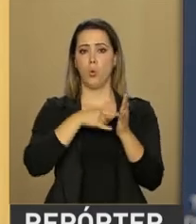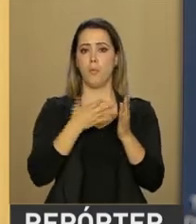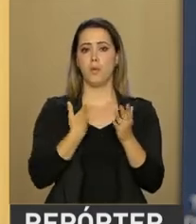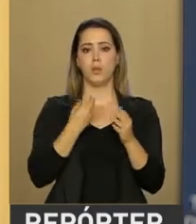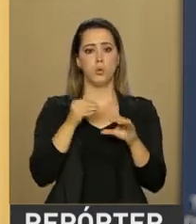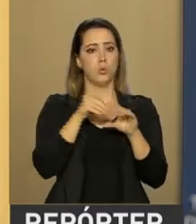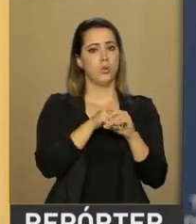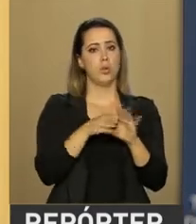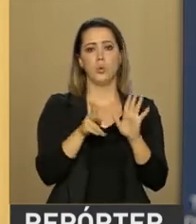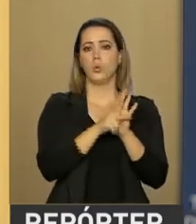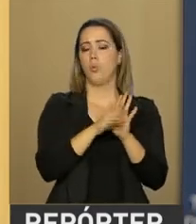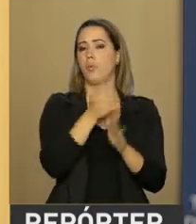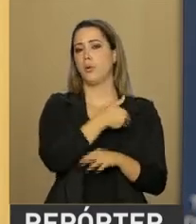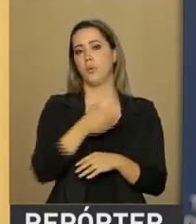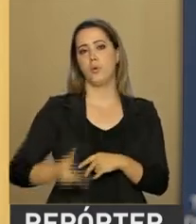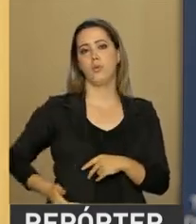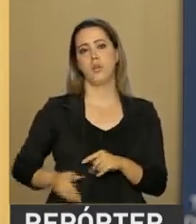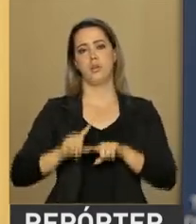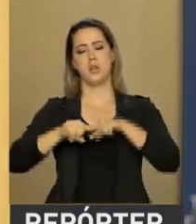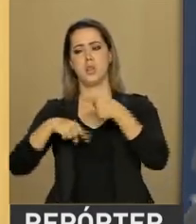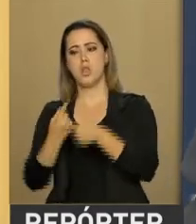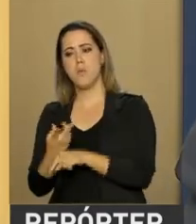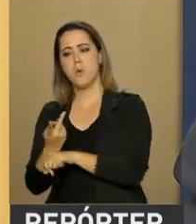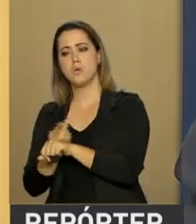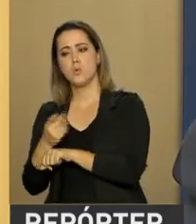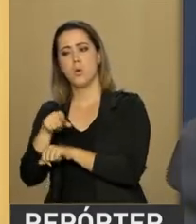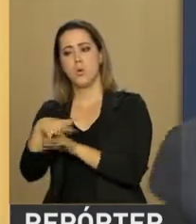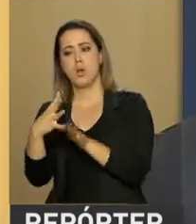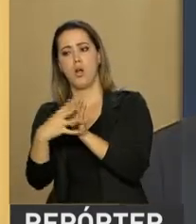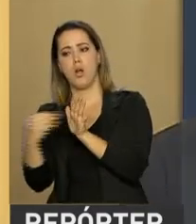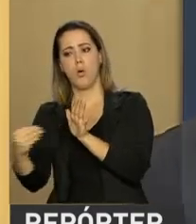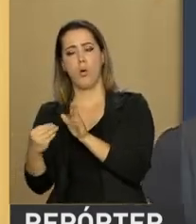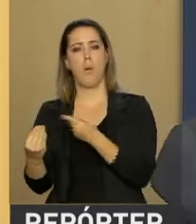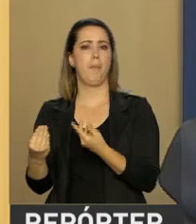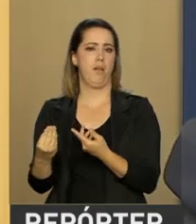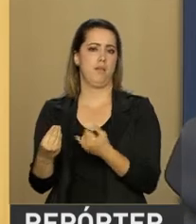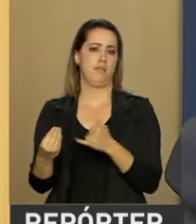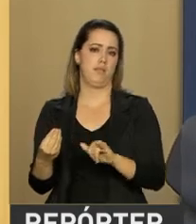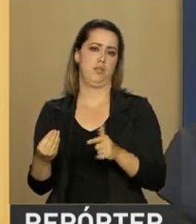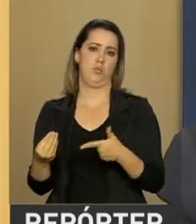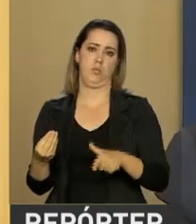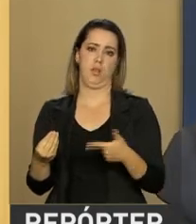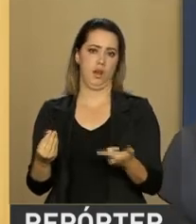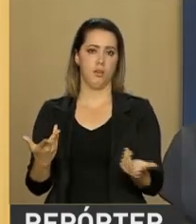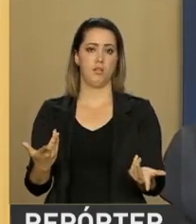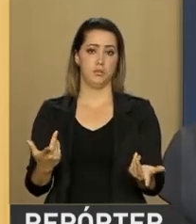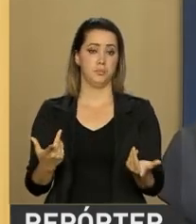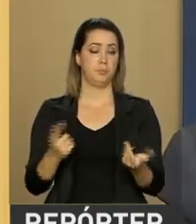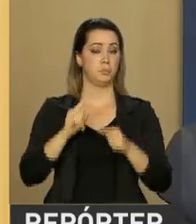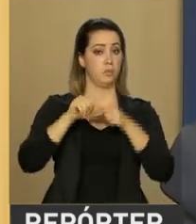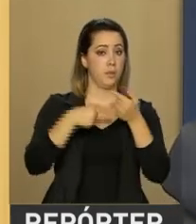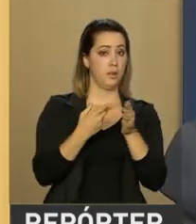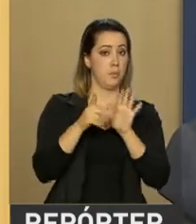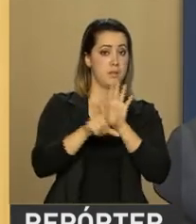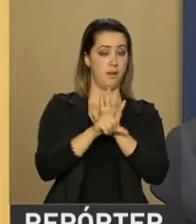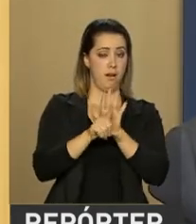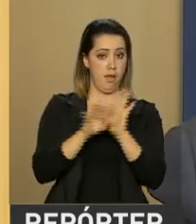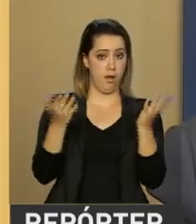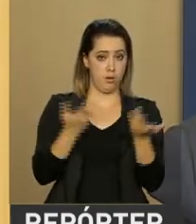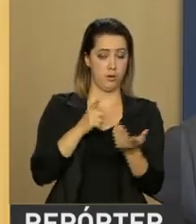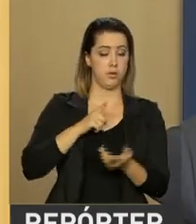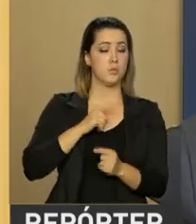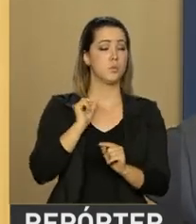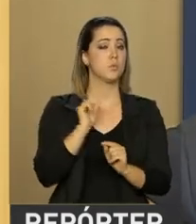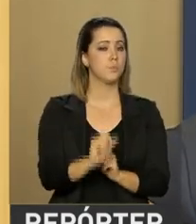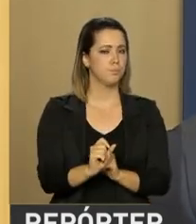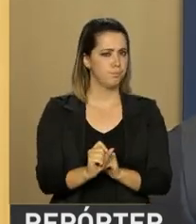base de dados e depois então solicitar ao cidadão casa não dispõe dessa informação depois do decreto o que nós temos é o seguinte